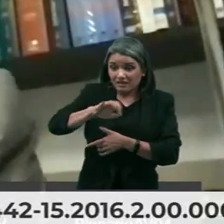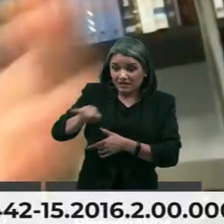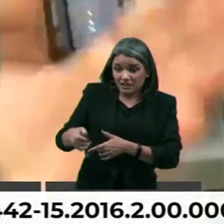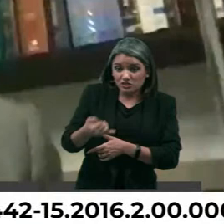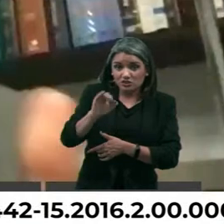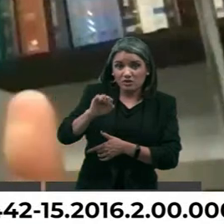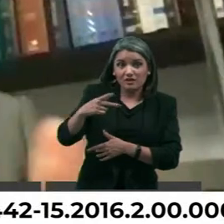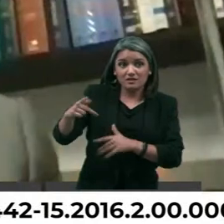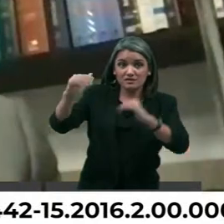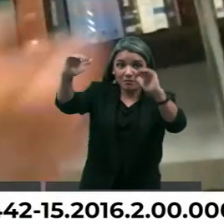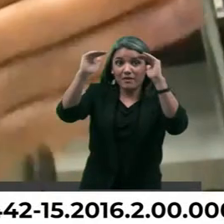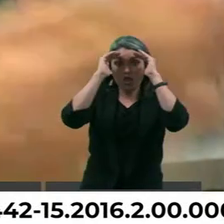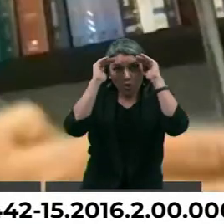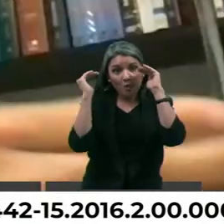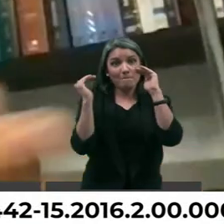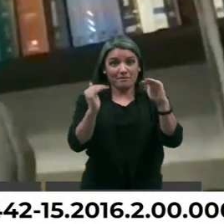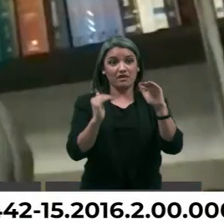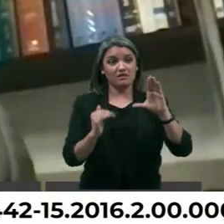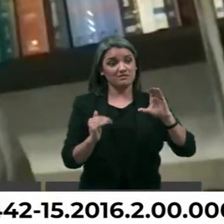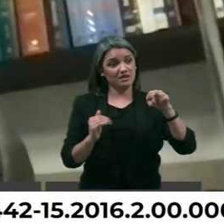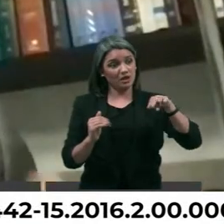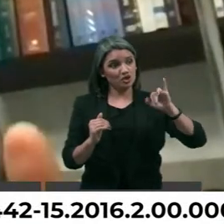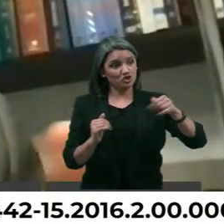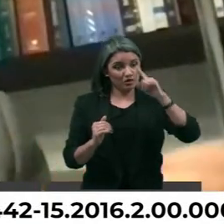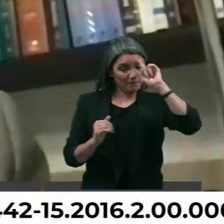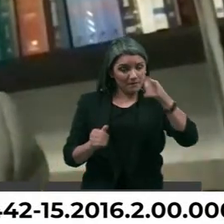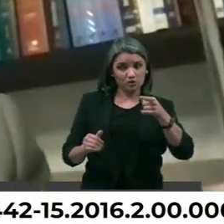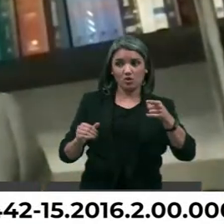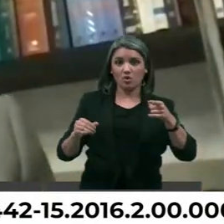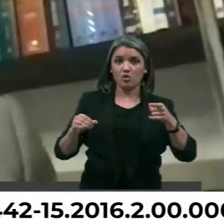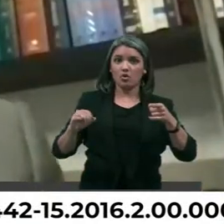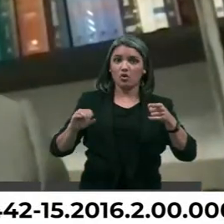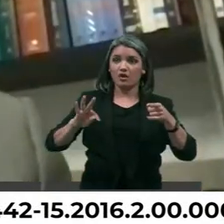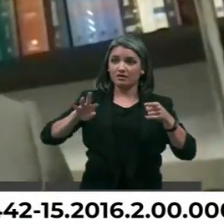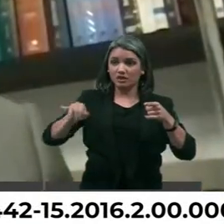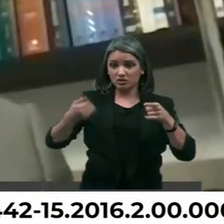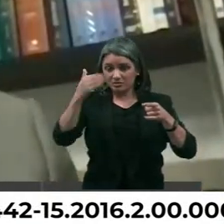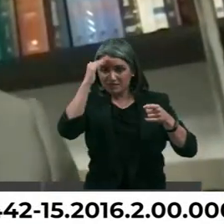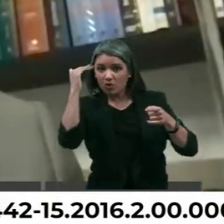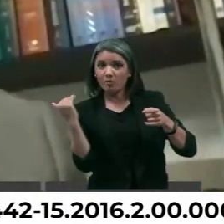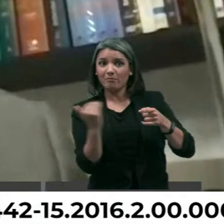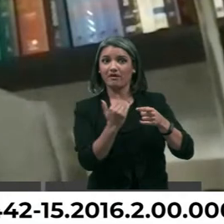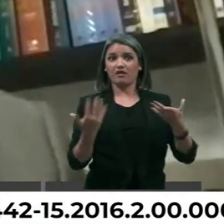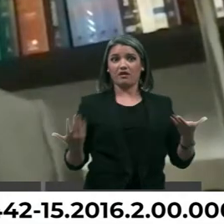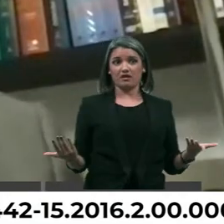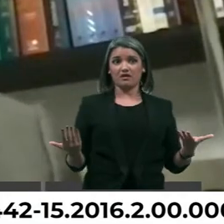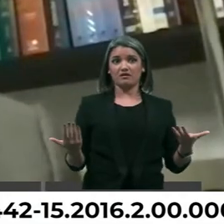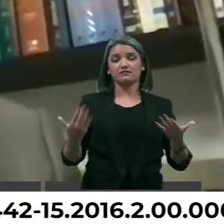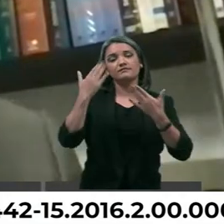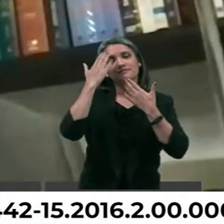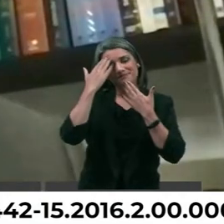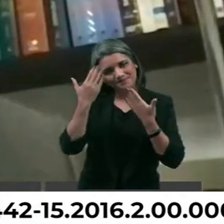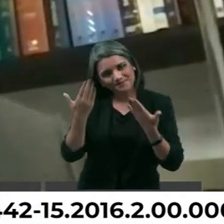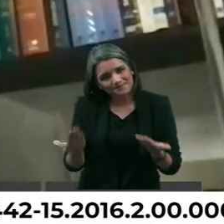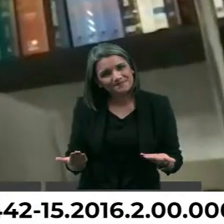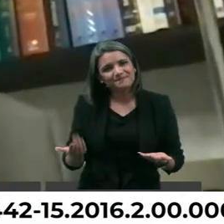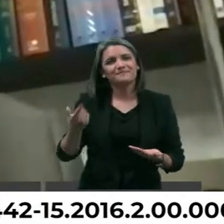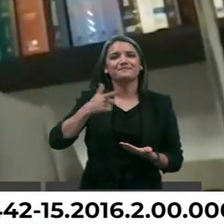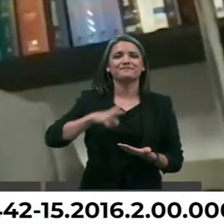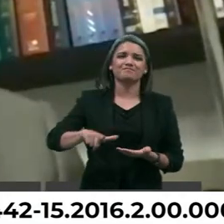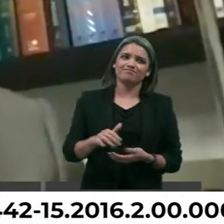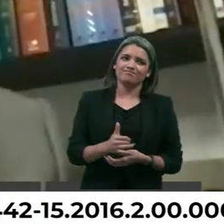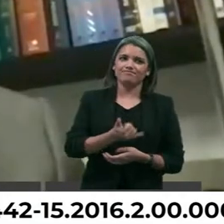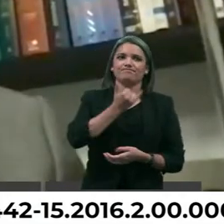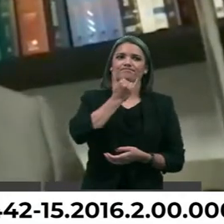Paulo cumpra a ordem do CNJ, que já foi determinada por várias vezes. Muito obrigado e, mais uma vez,